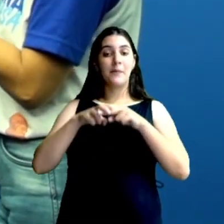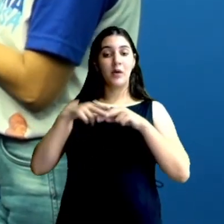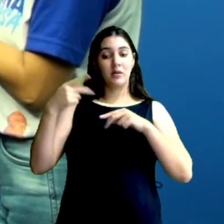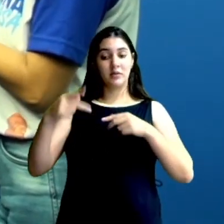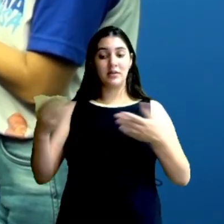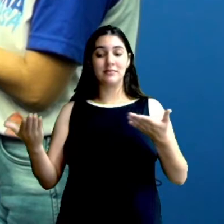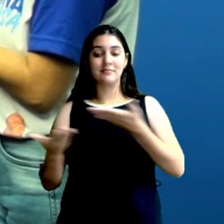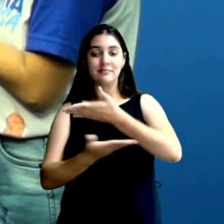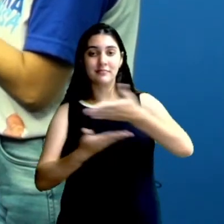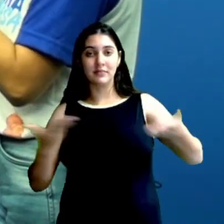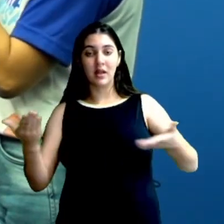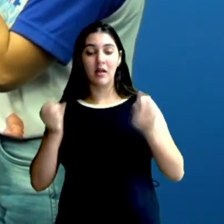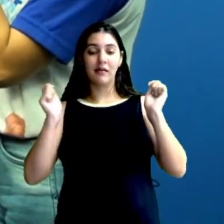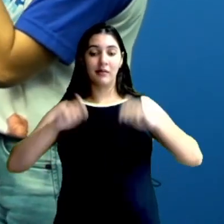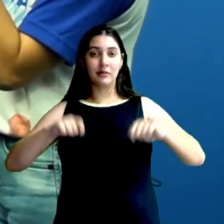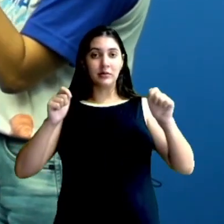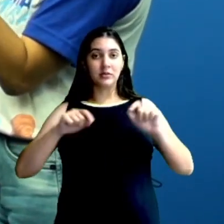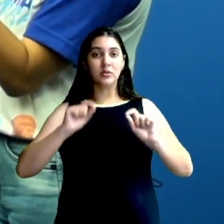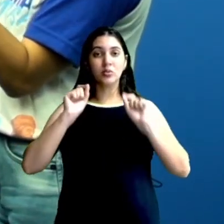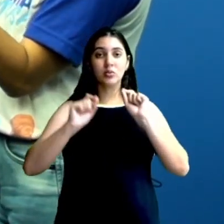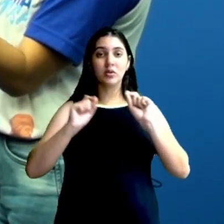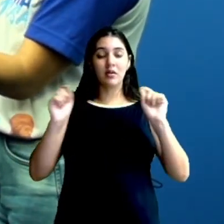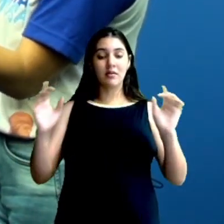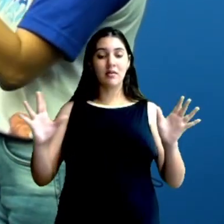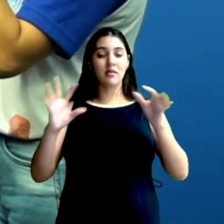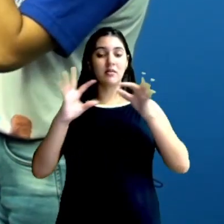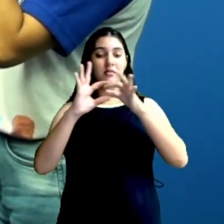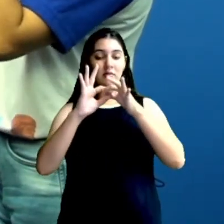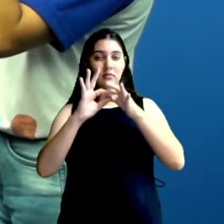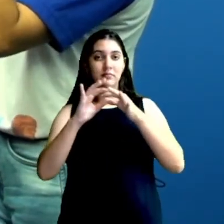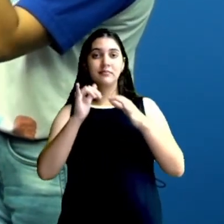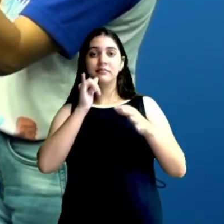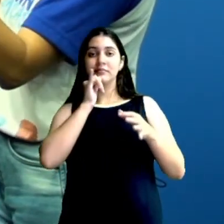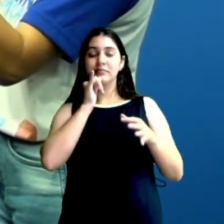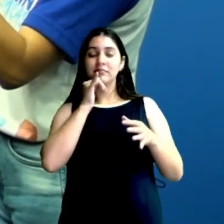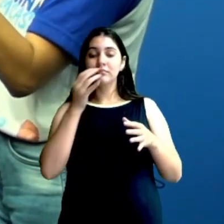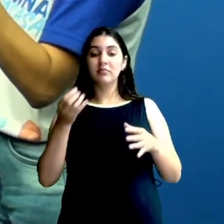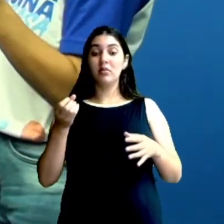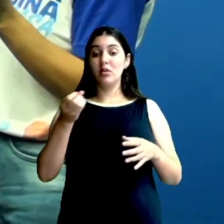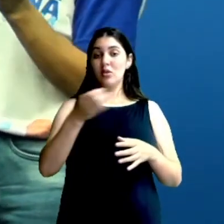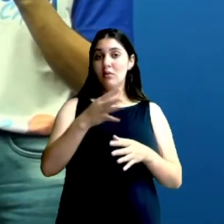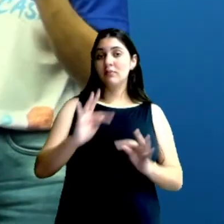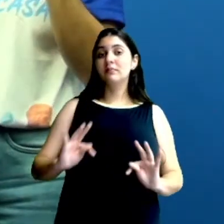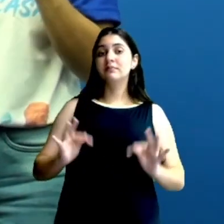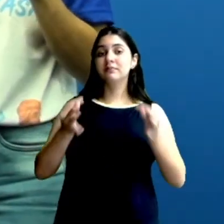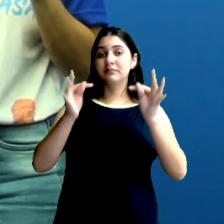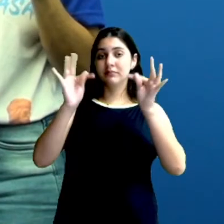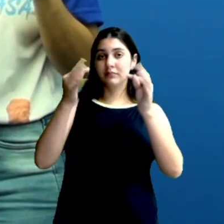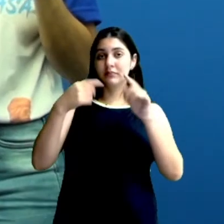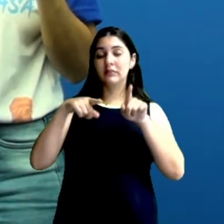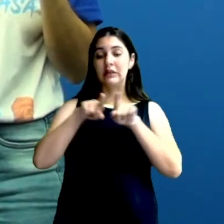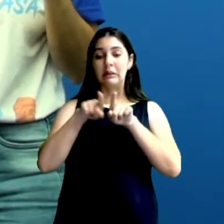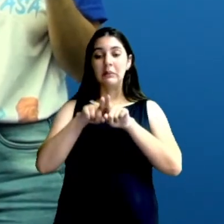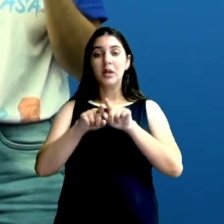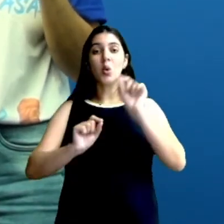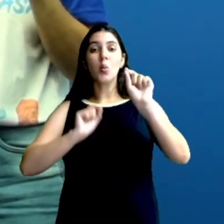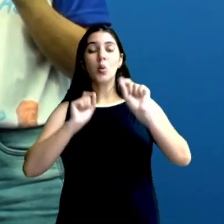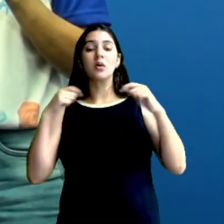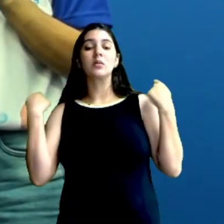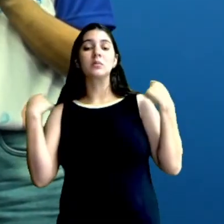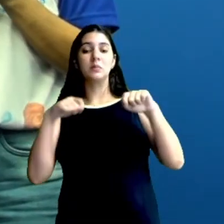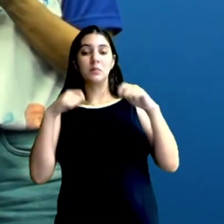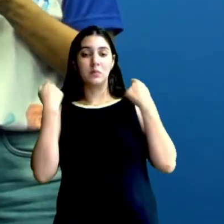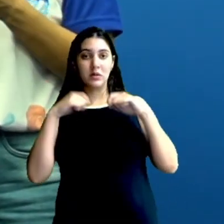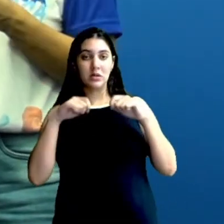vai possibilitar essa integração entre as novas tecnologias e as